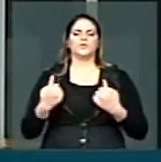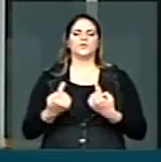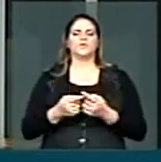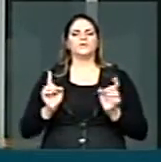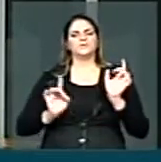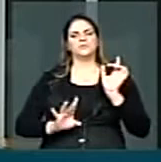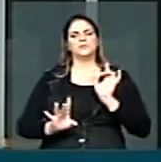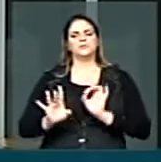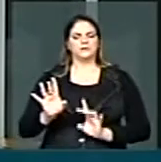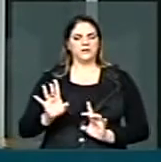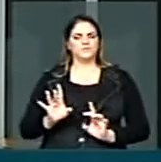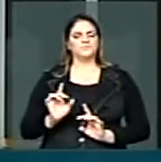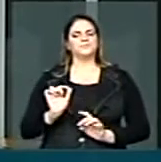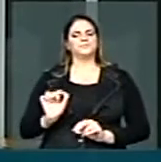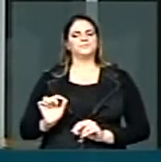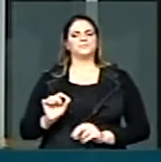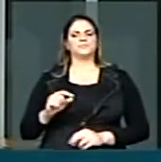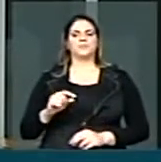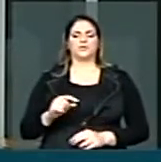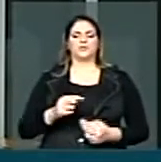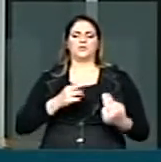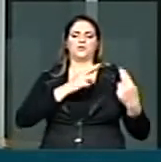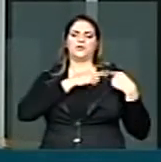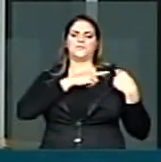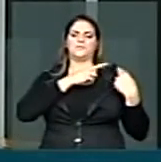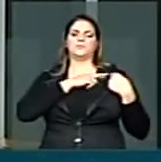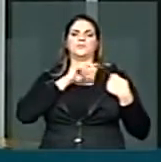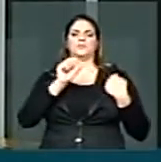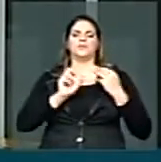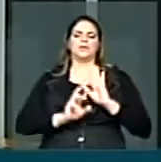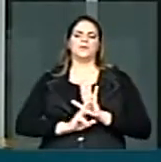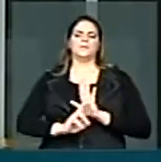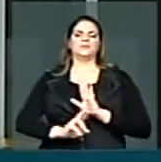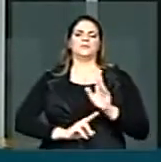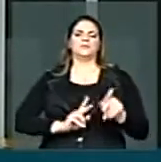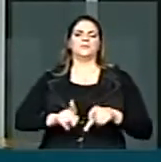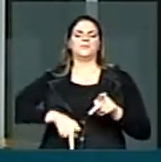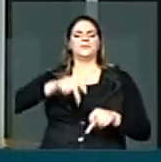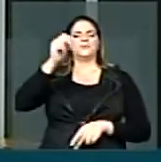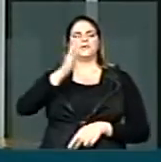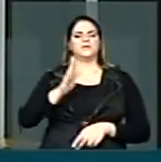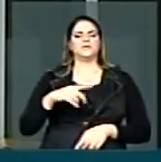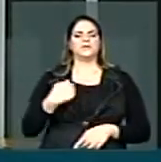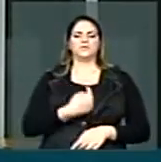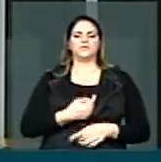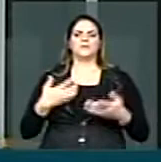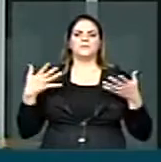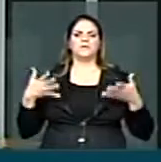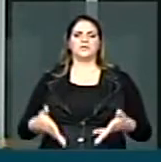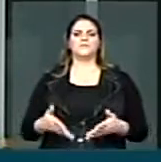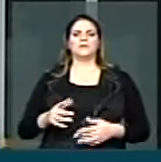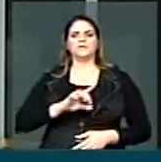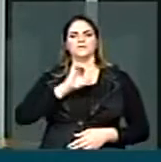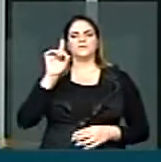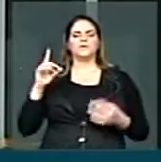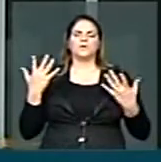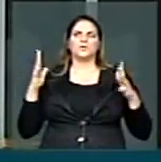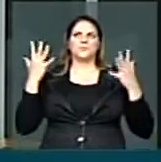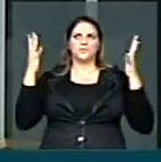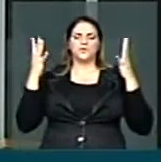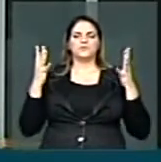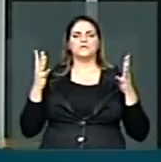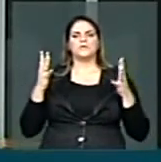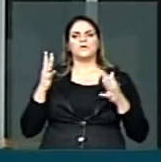para que, na qualidade de representantes do povo brasileiro, participemos das comemorações do Dia